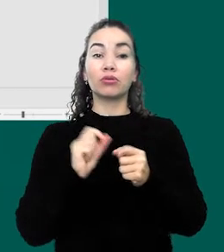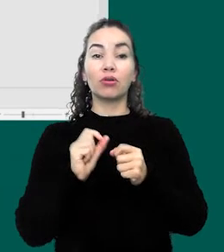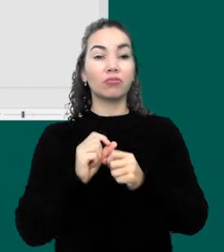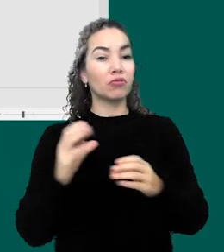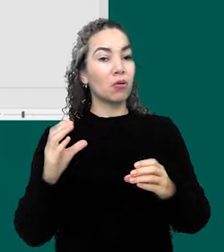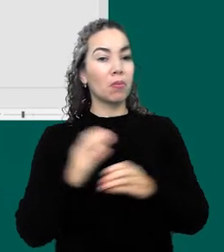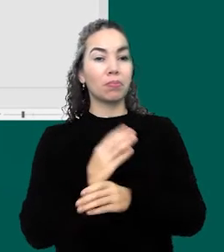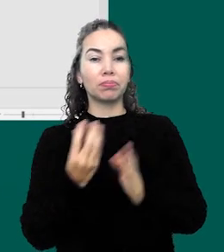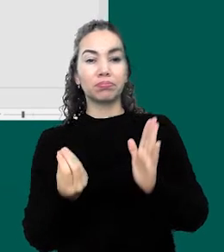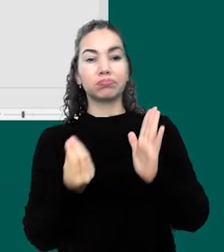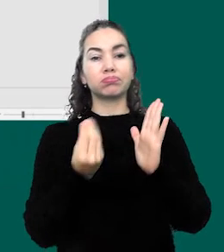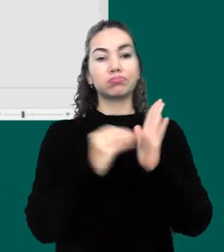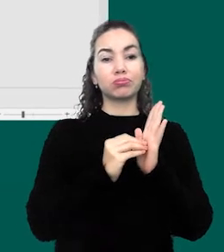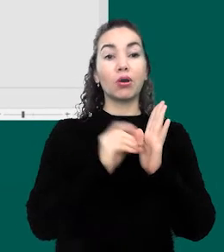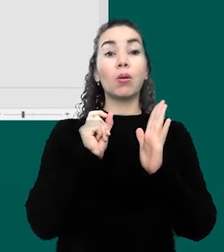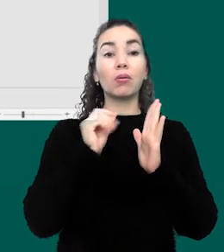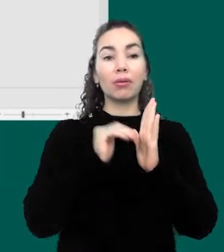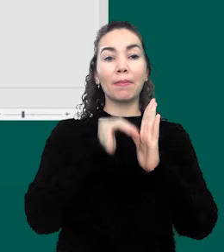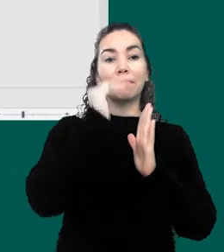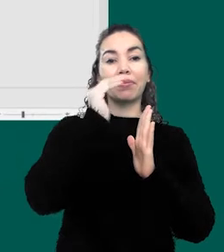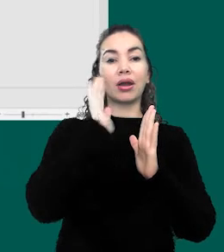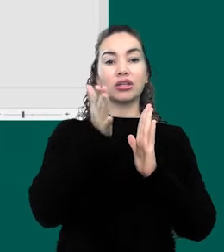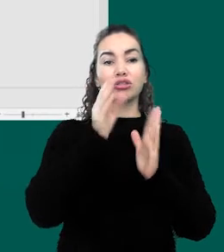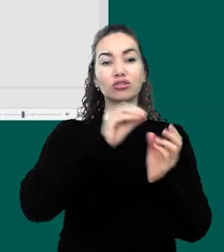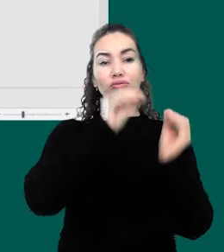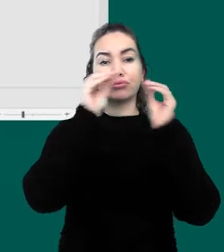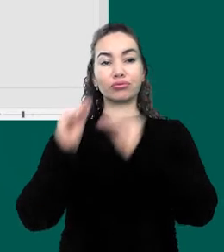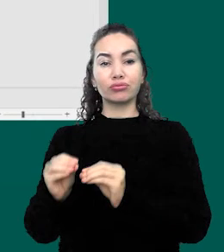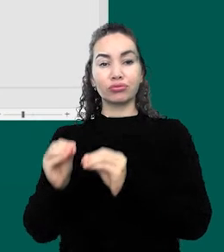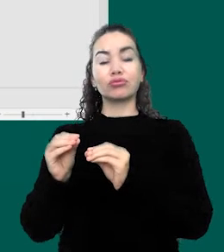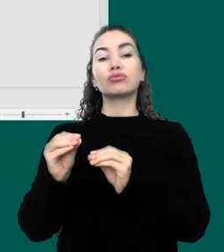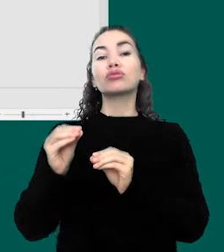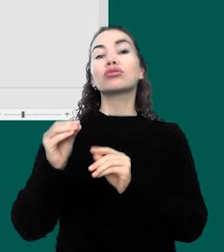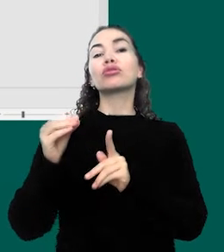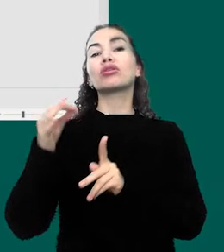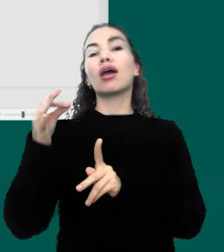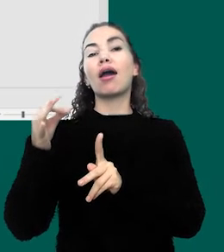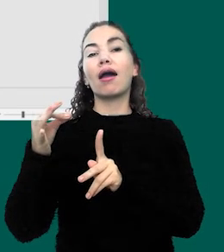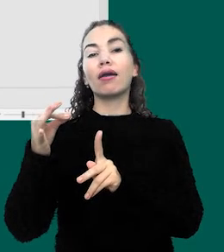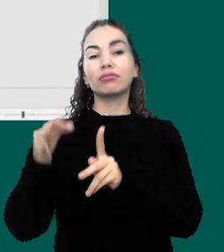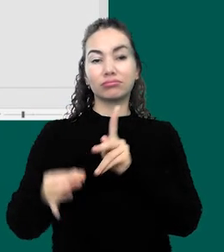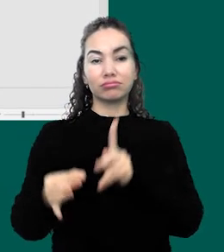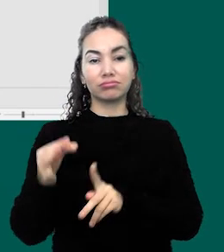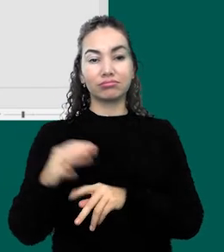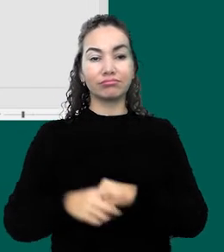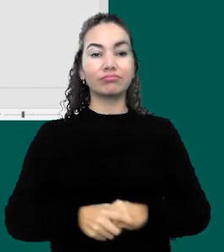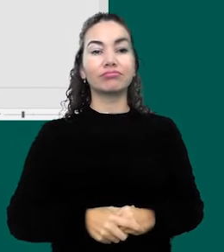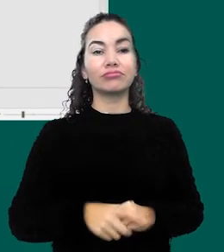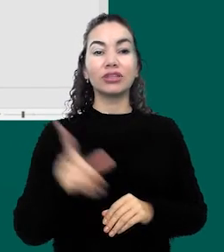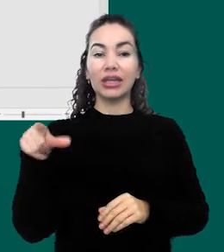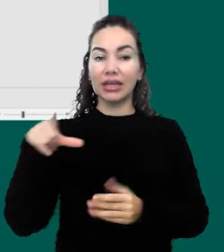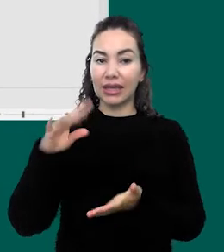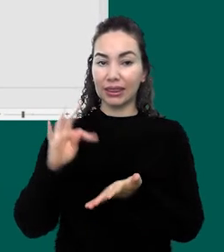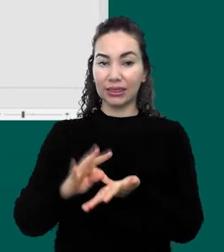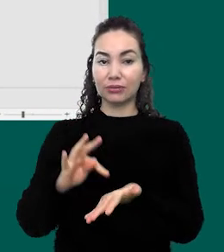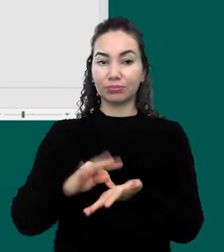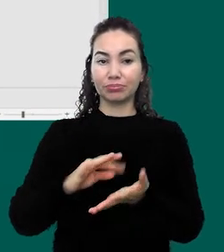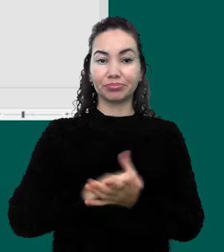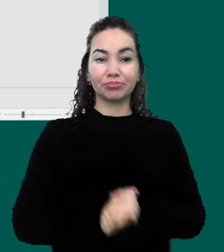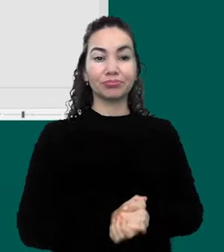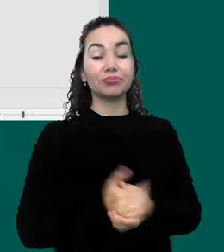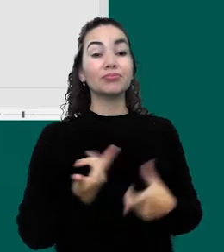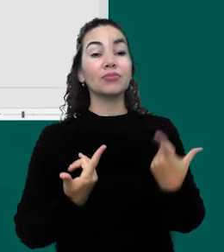valor total, aquilo que excedeu vai ser transferido, então, para a nossa ficha de rendimentos tributáveis.